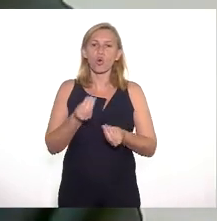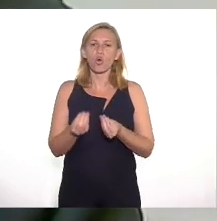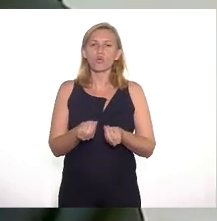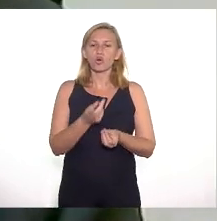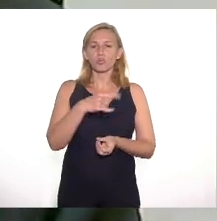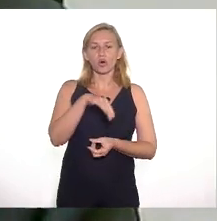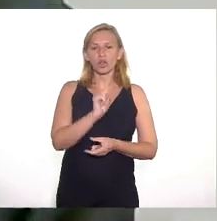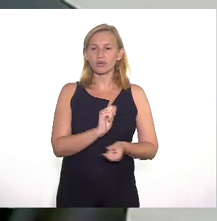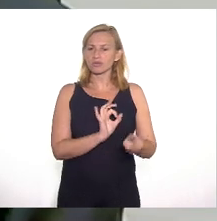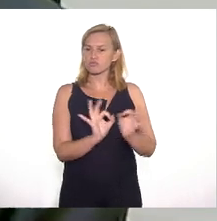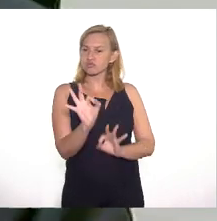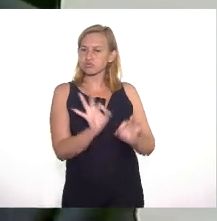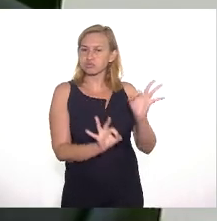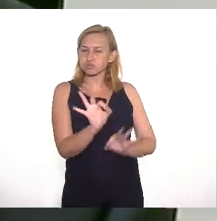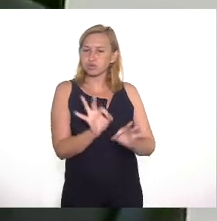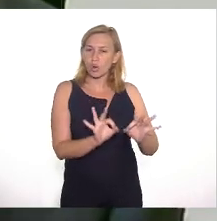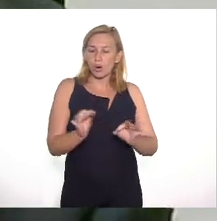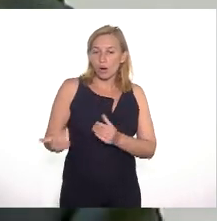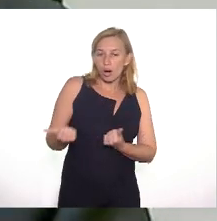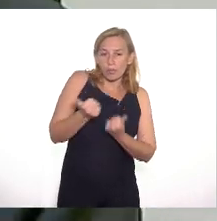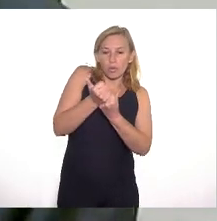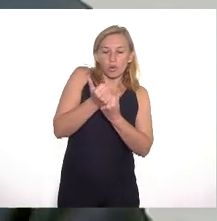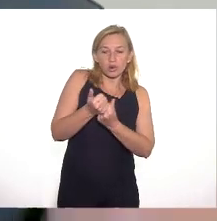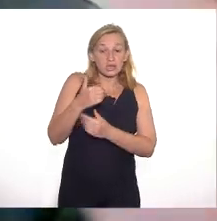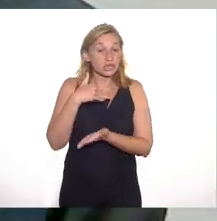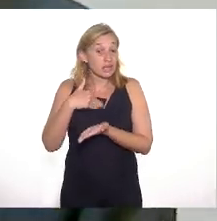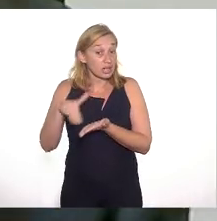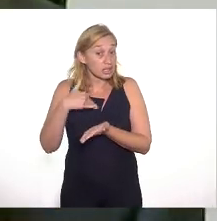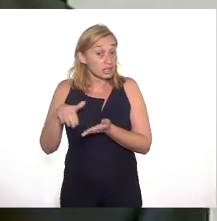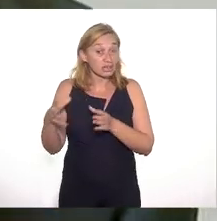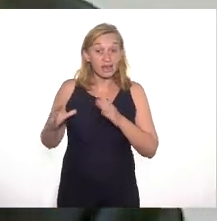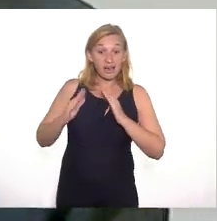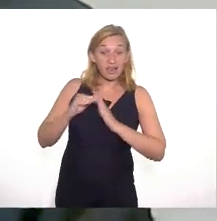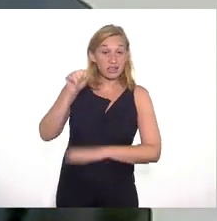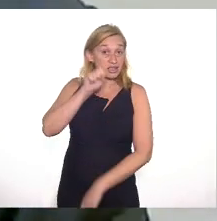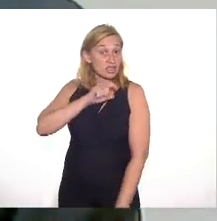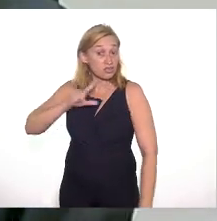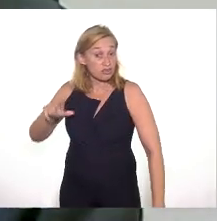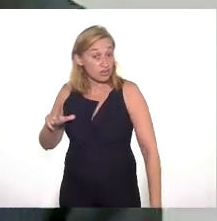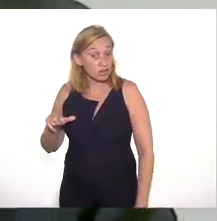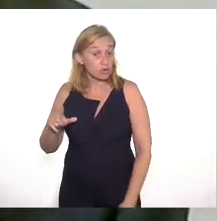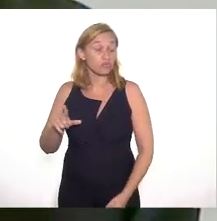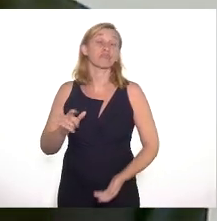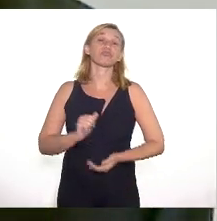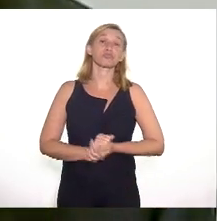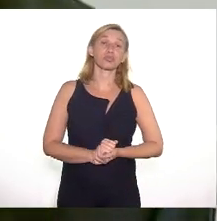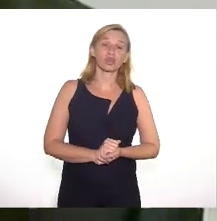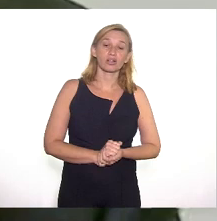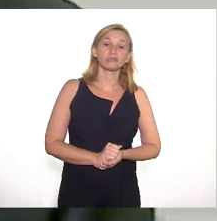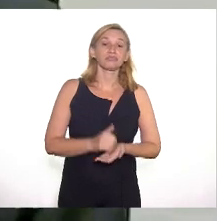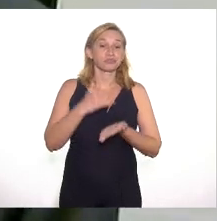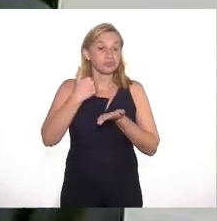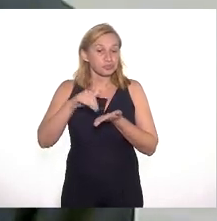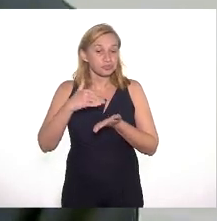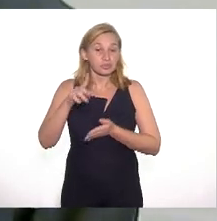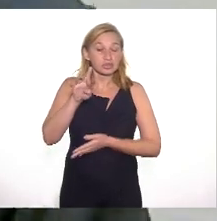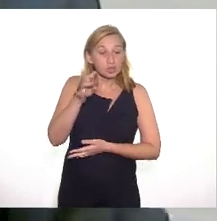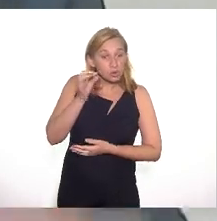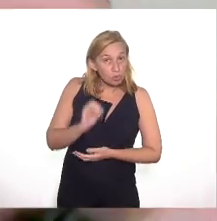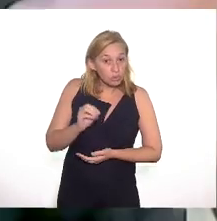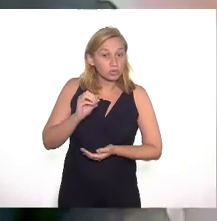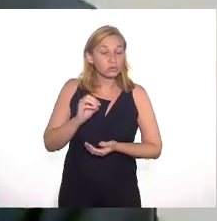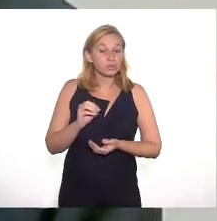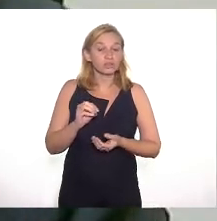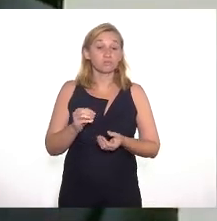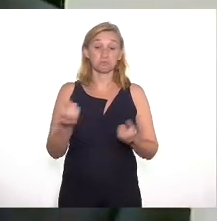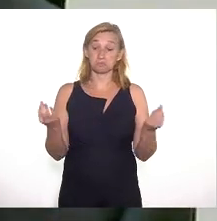foi desenhado. Contou com o apoio dos secretários da Casa Civil, Nicola Mitione, o secretário Bruno Dauaire, que